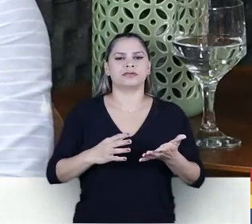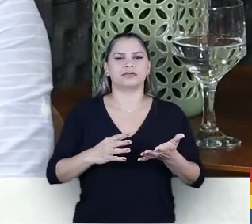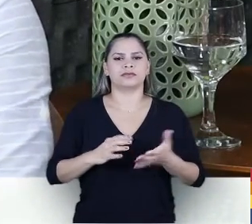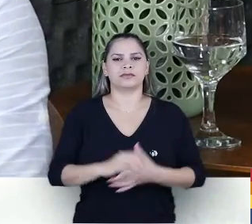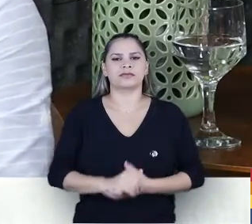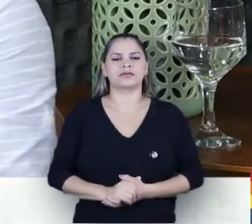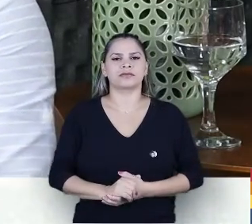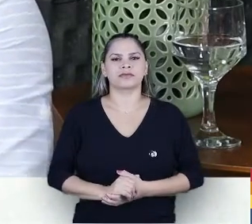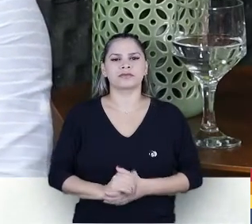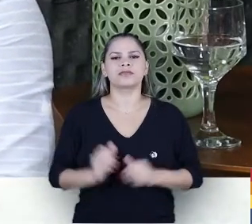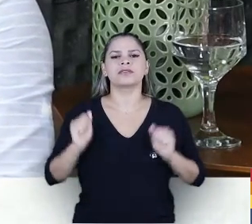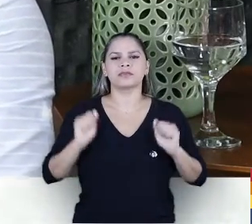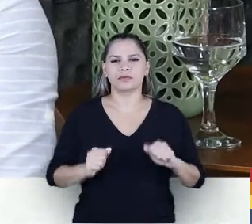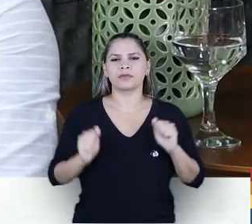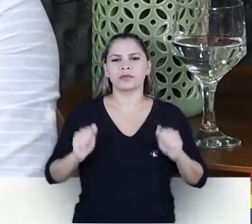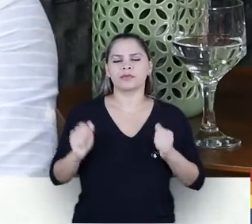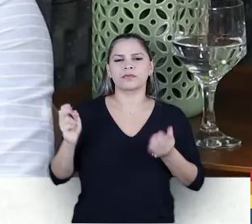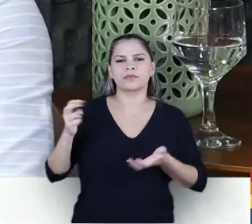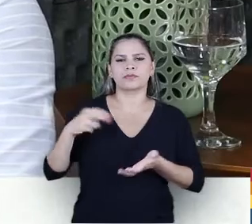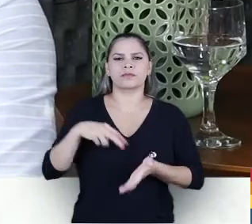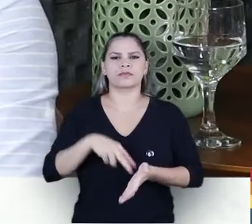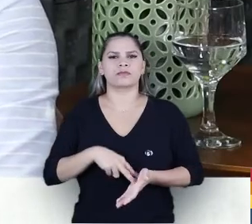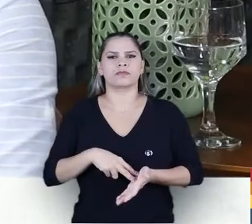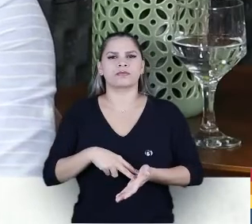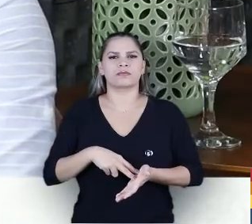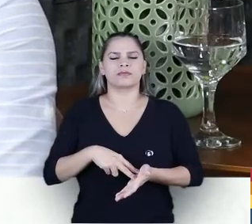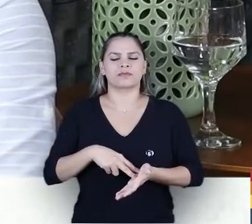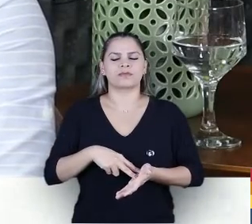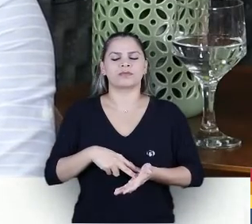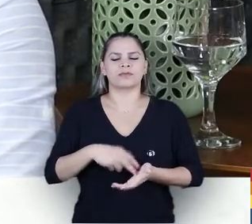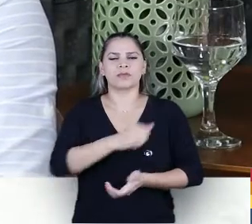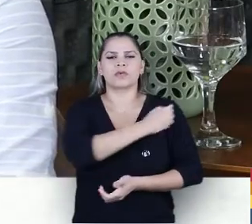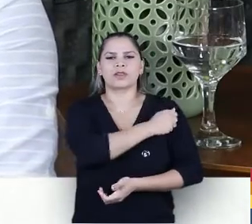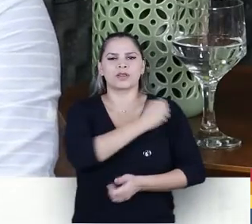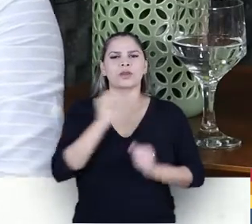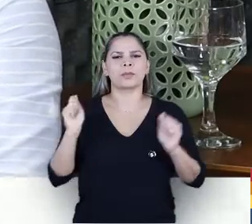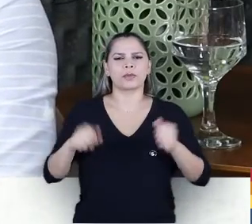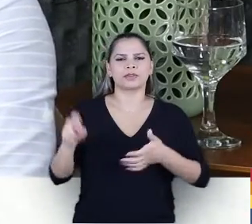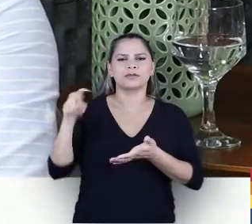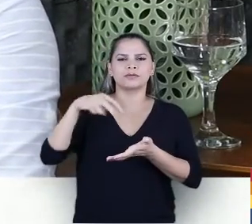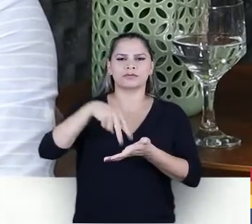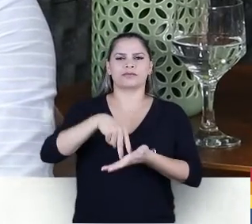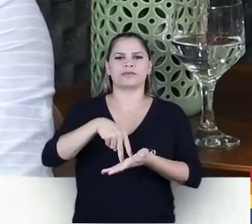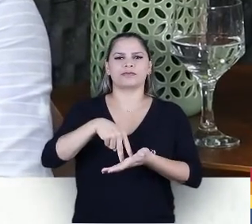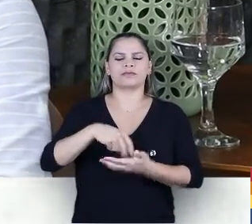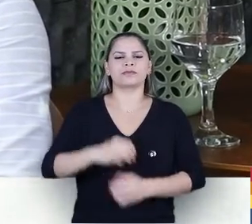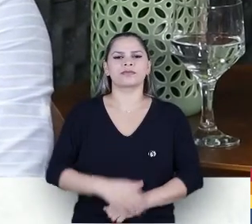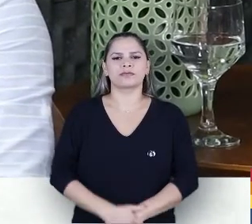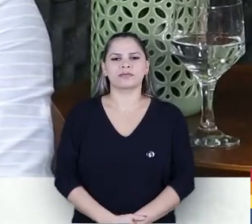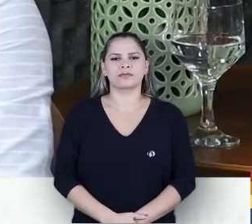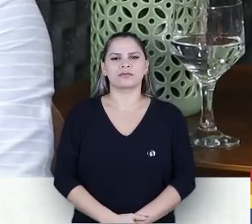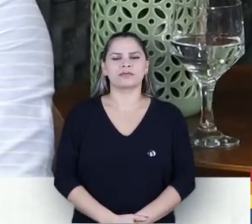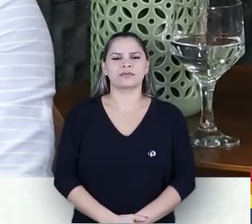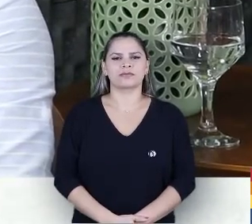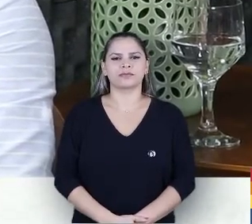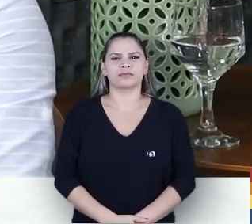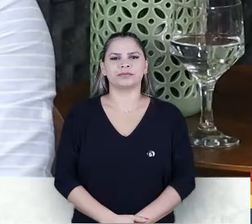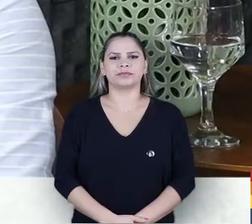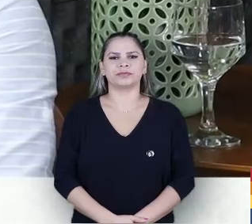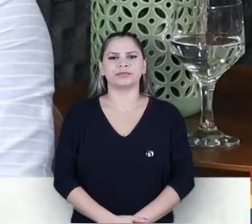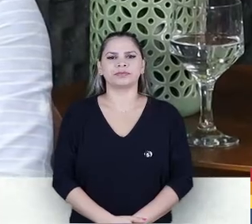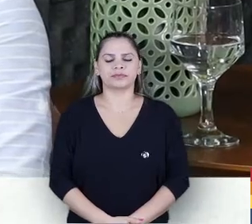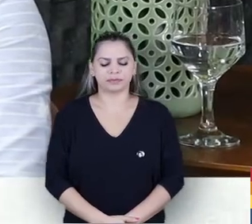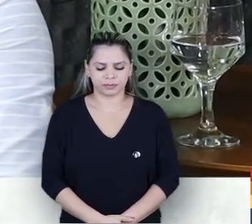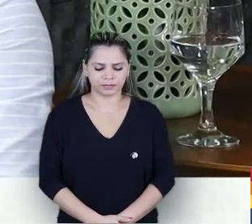Bom, então, conforme a BNCC, a arte ela tem uma grande facilidade